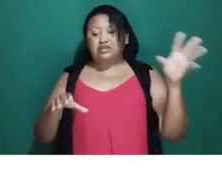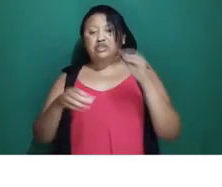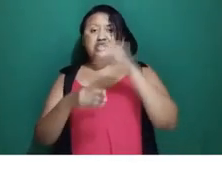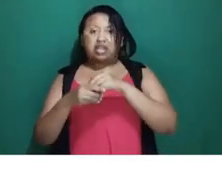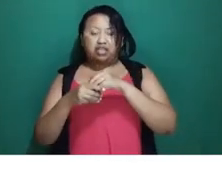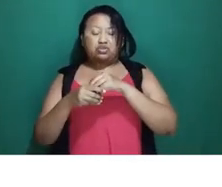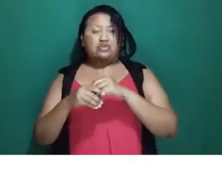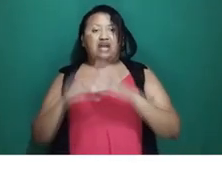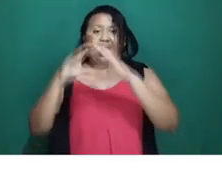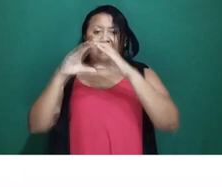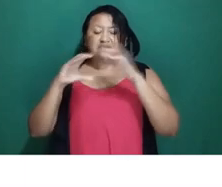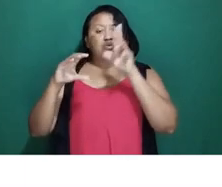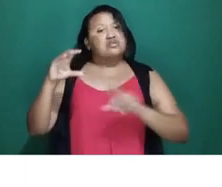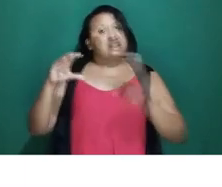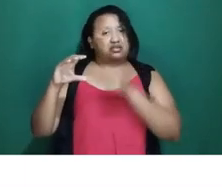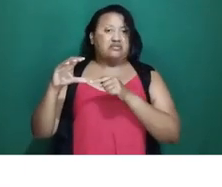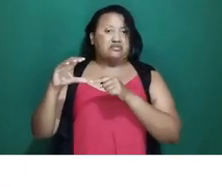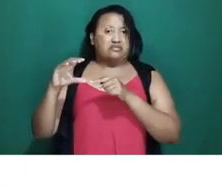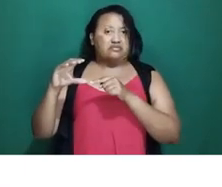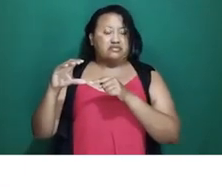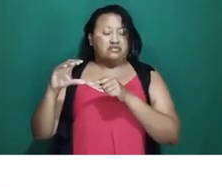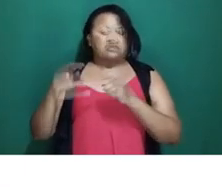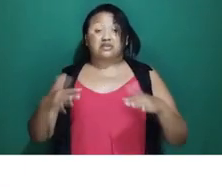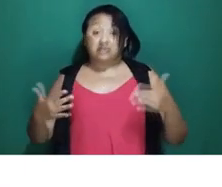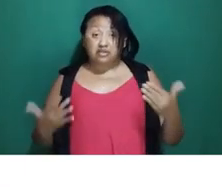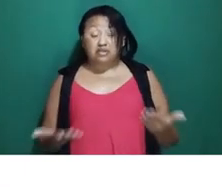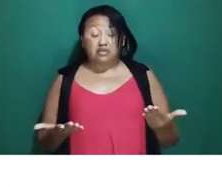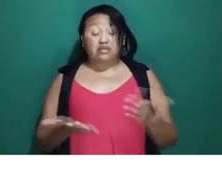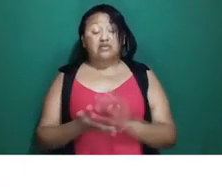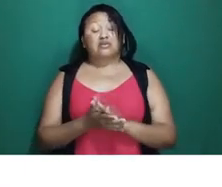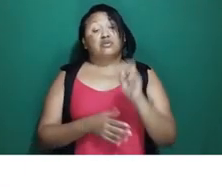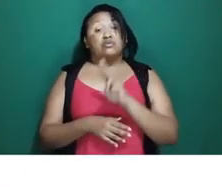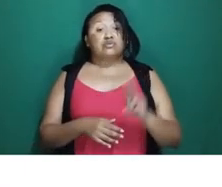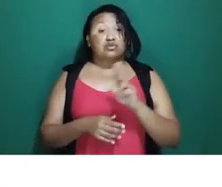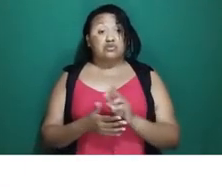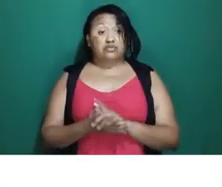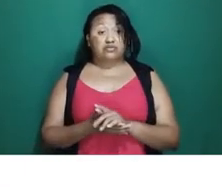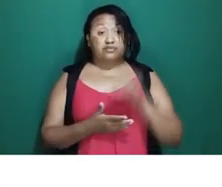da Carne utilizada no sanduíche então ele utilizou